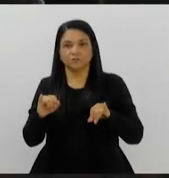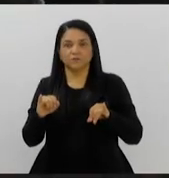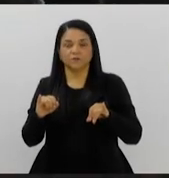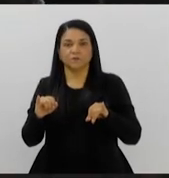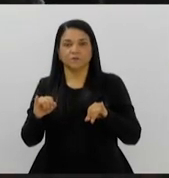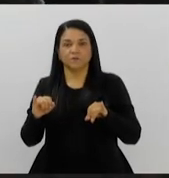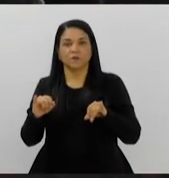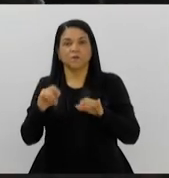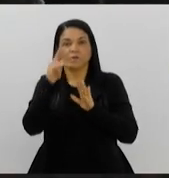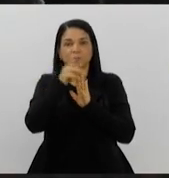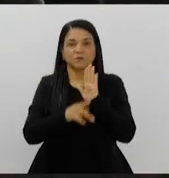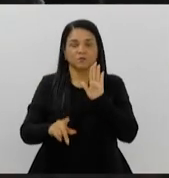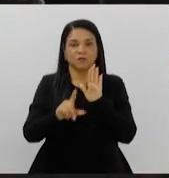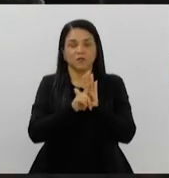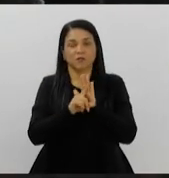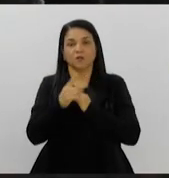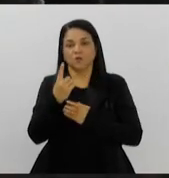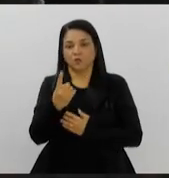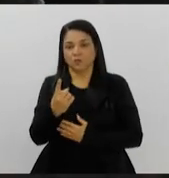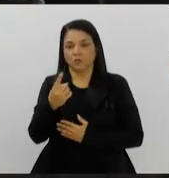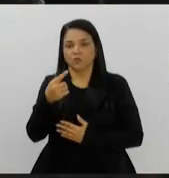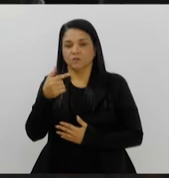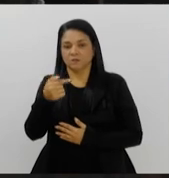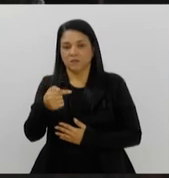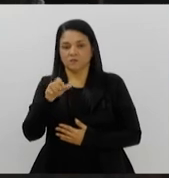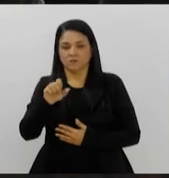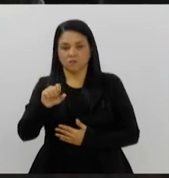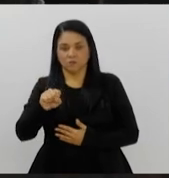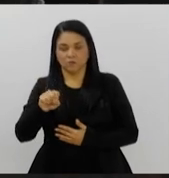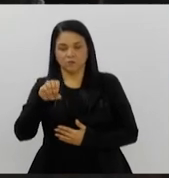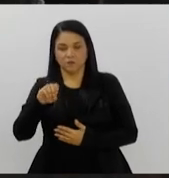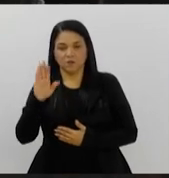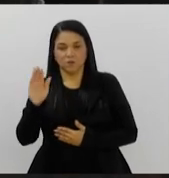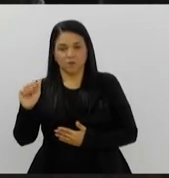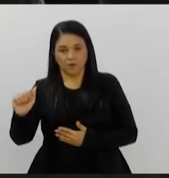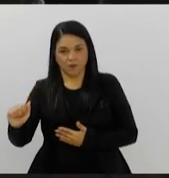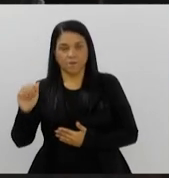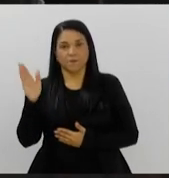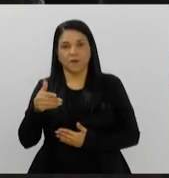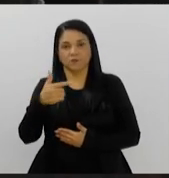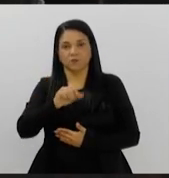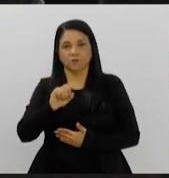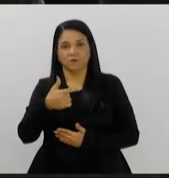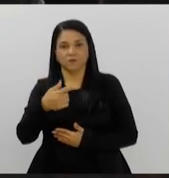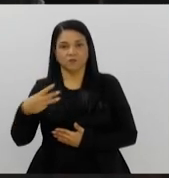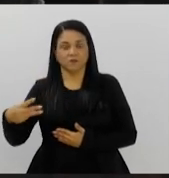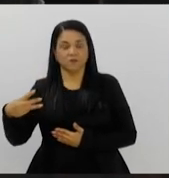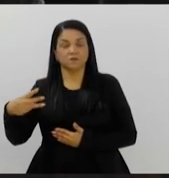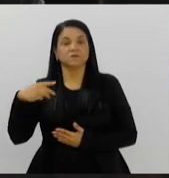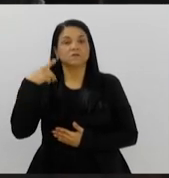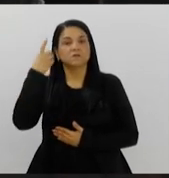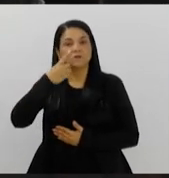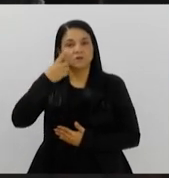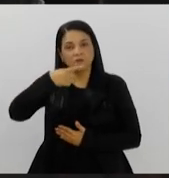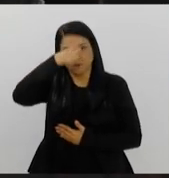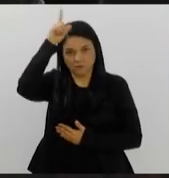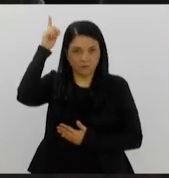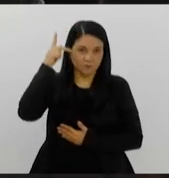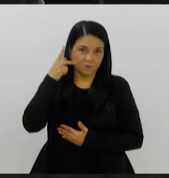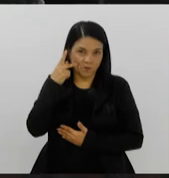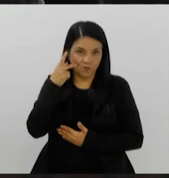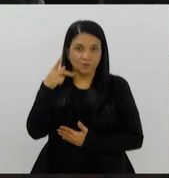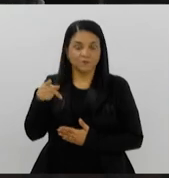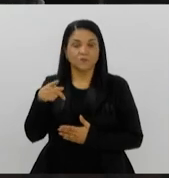Anuncio projeto de lei número 1780-A de 2023, de autoria do deputado Luiz Paulo, que dispõe sobre